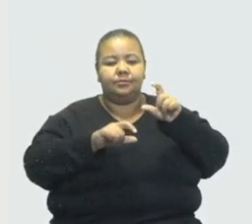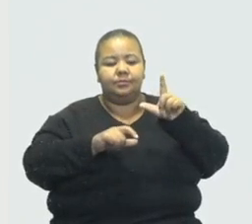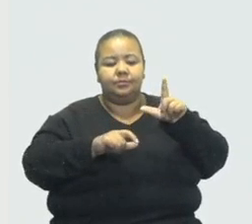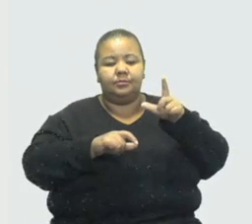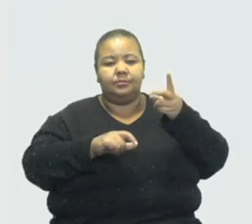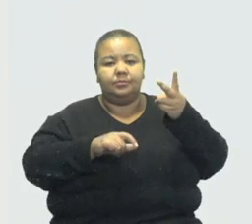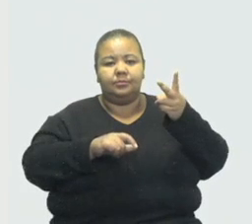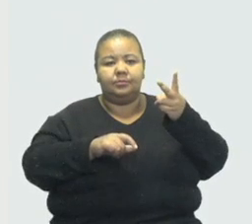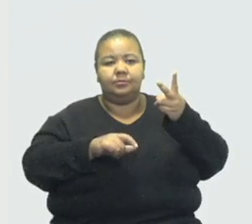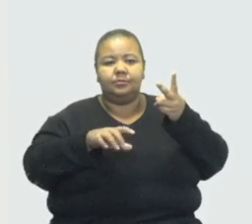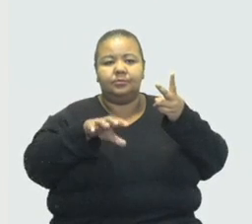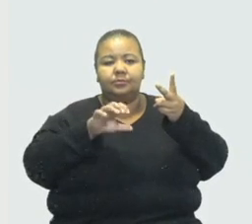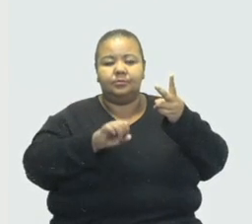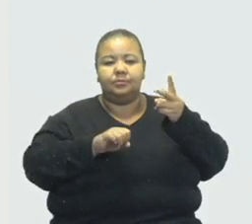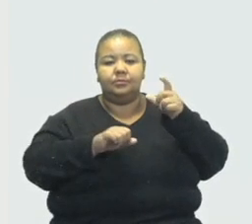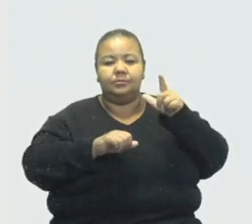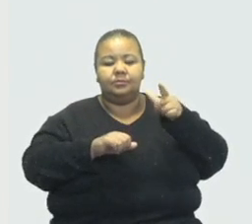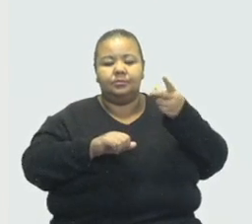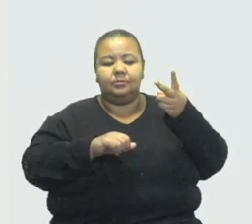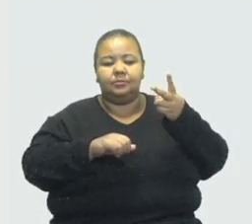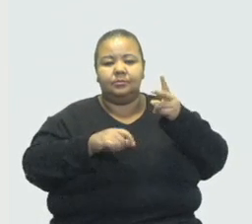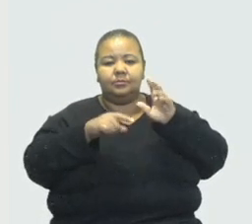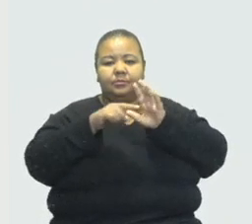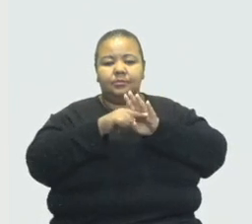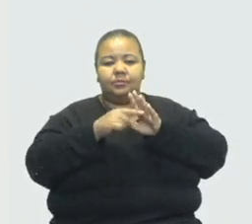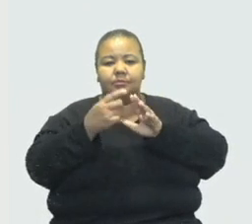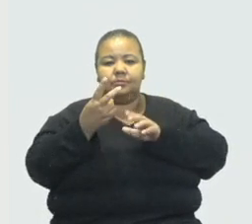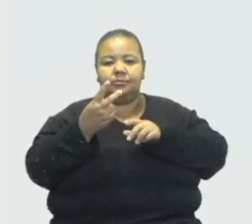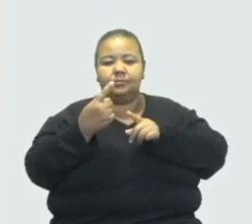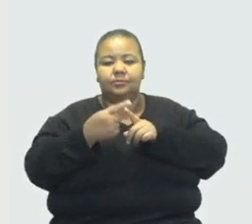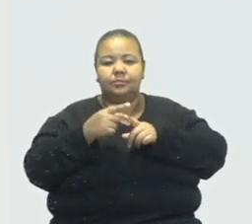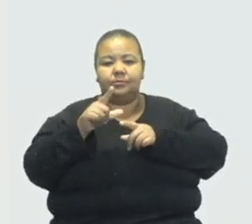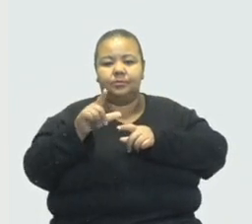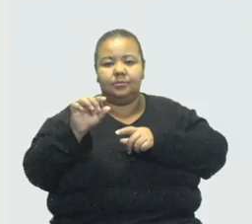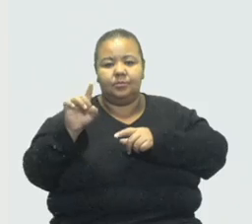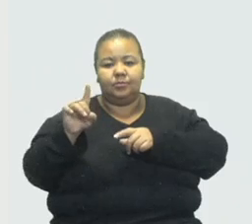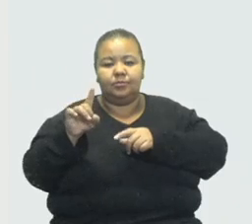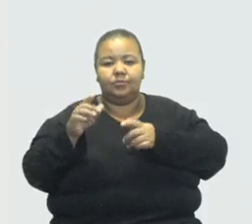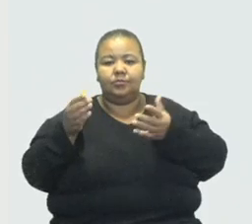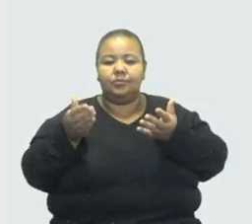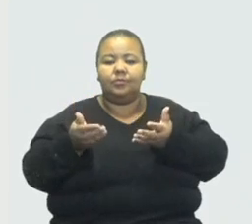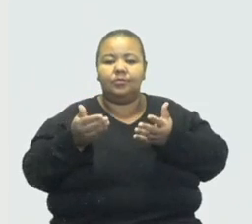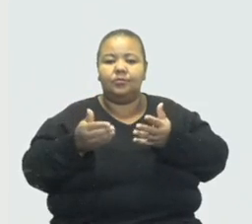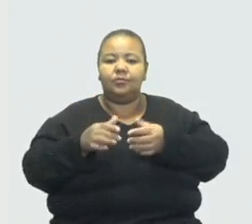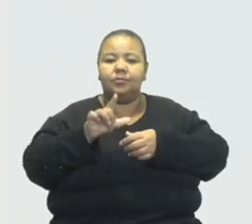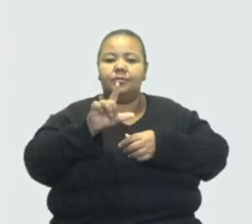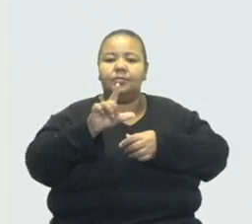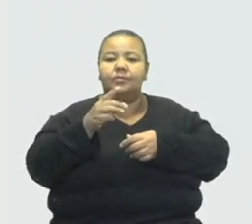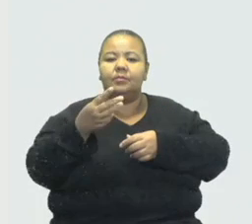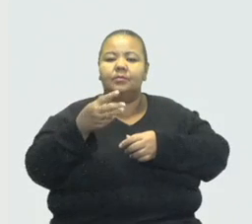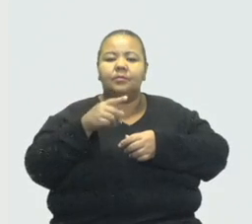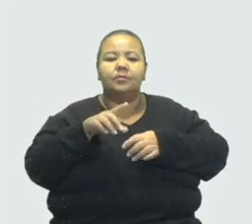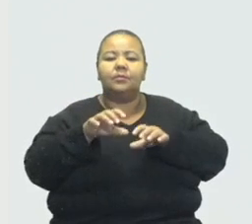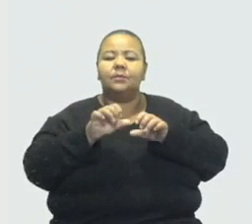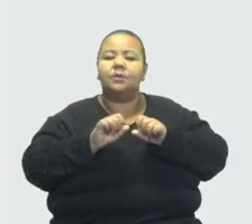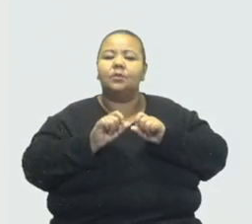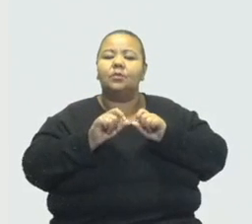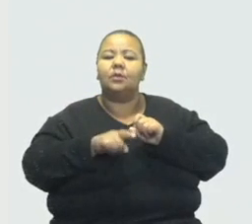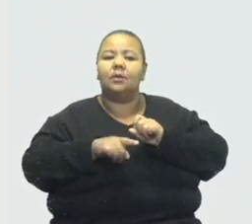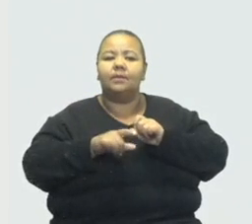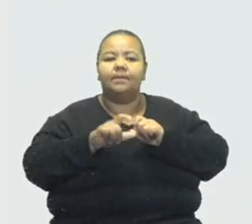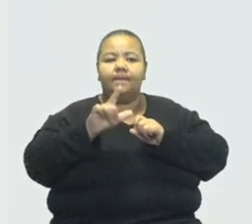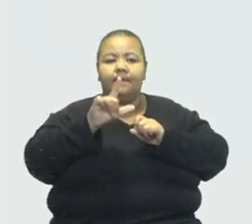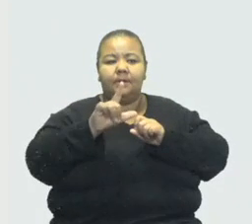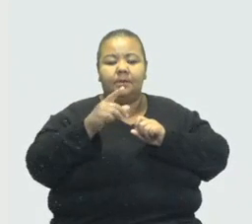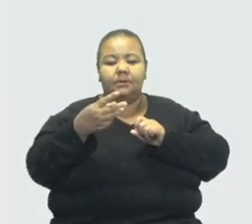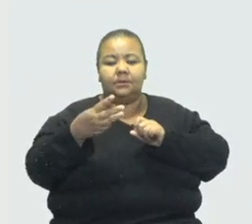linha 2 menos 2 vezes a linha 1. E agora a linha 3, professor, o que a linha 3 vai receber? A linha